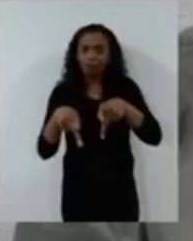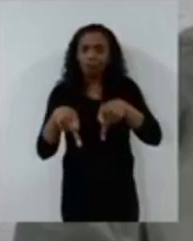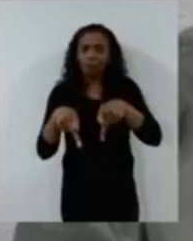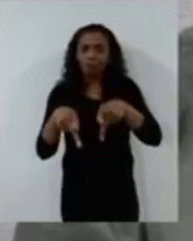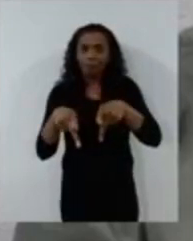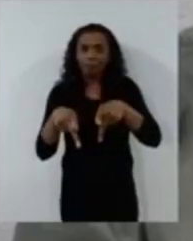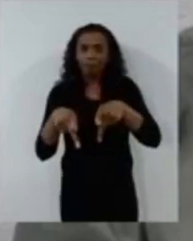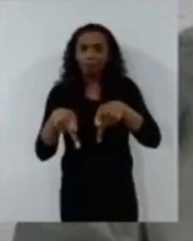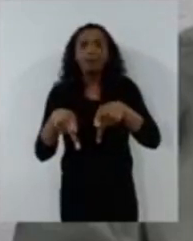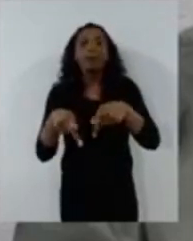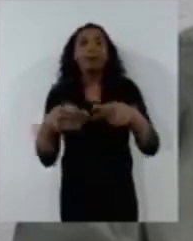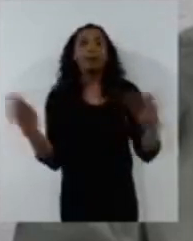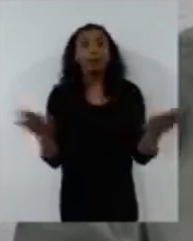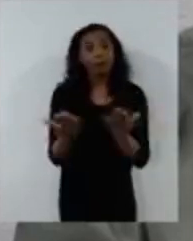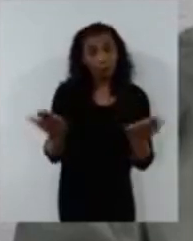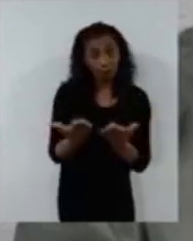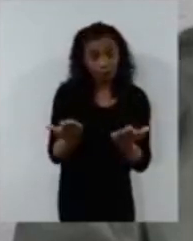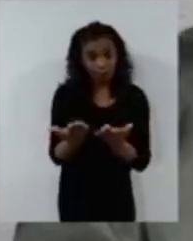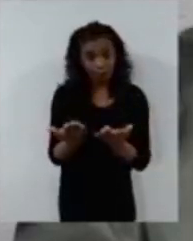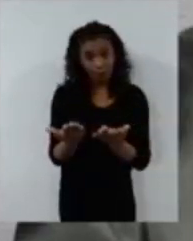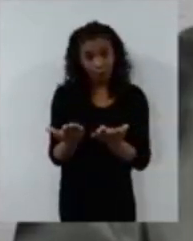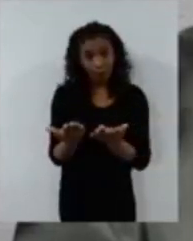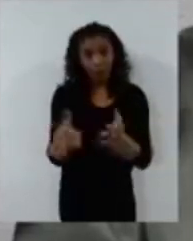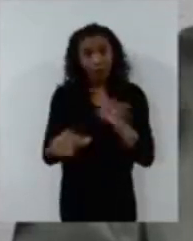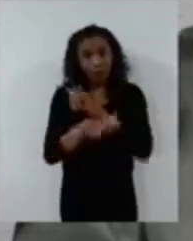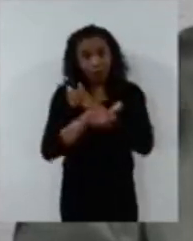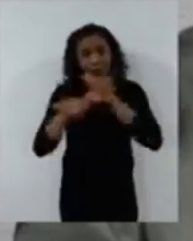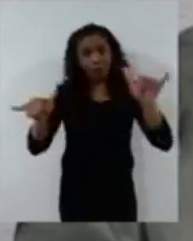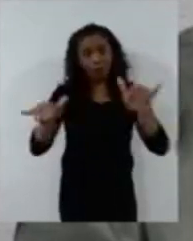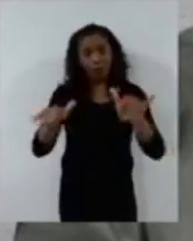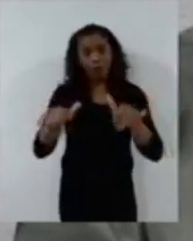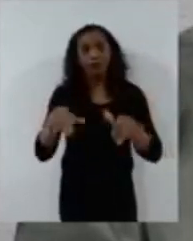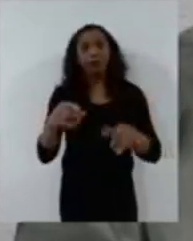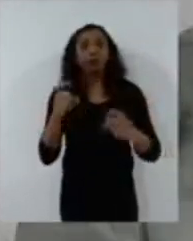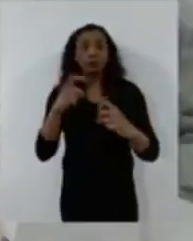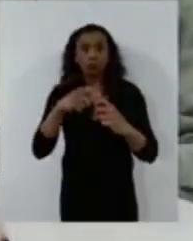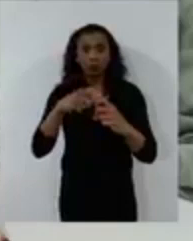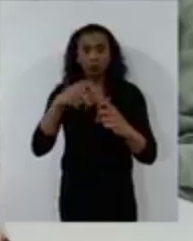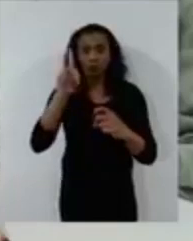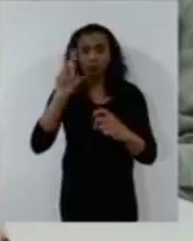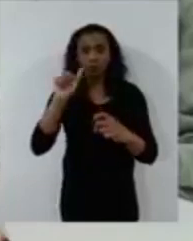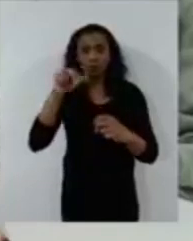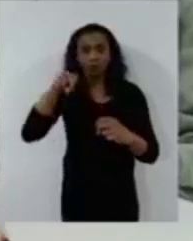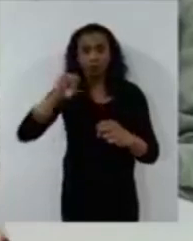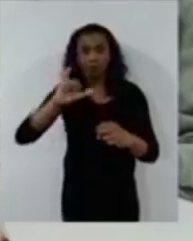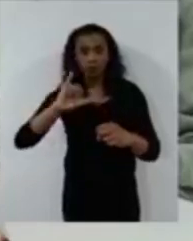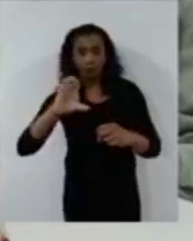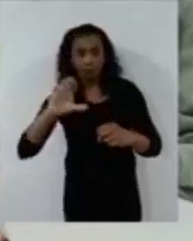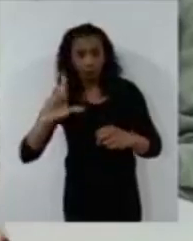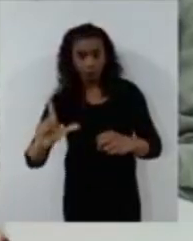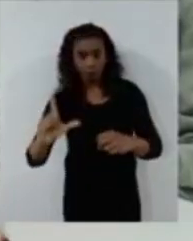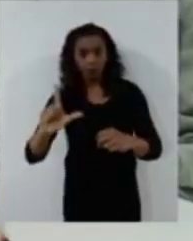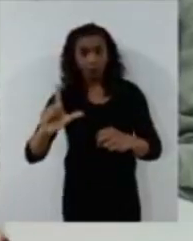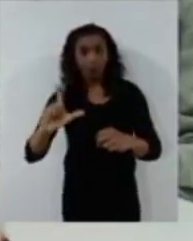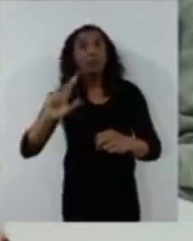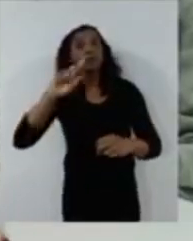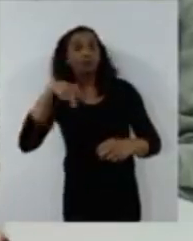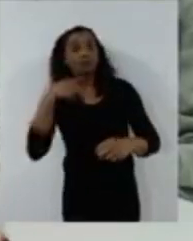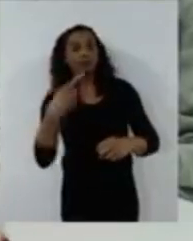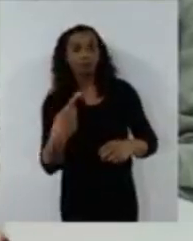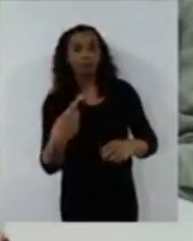Vou passar a palavra para o doutor Daniel Lissi, posteriormente para o doutor Paulo, e